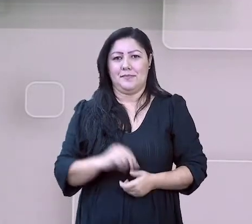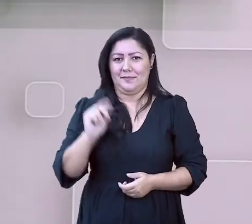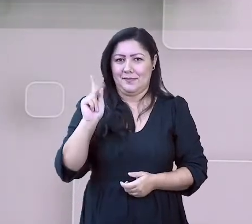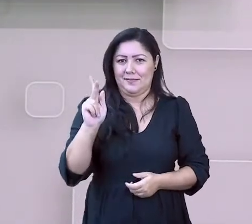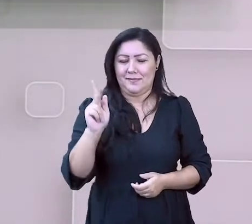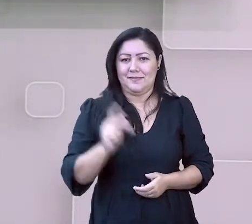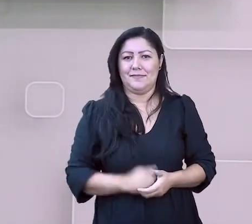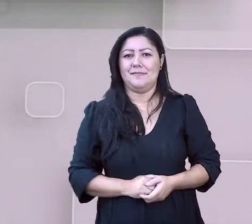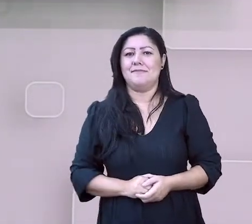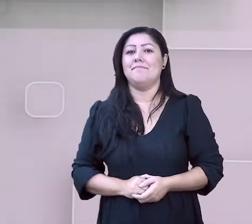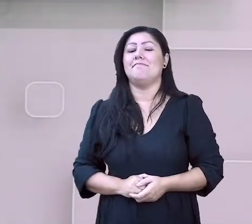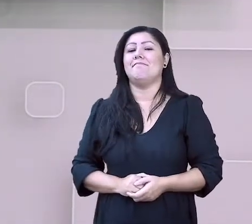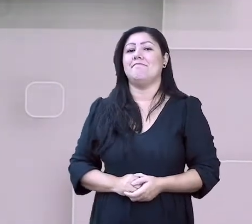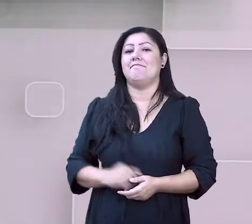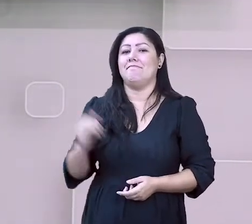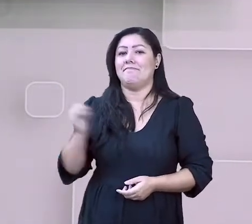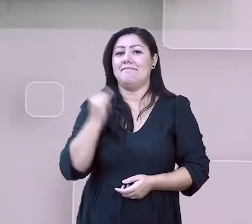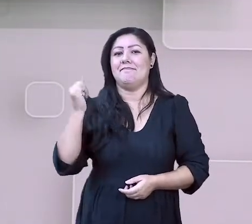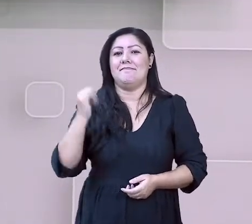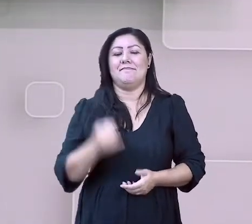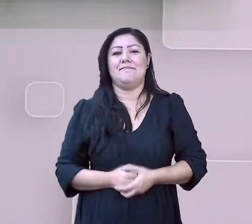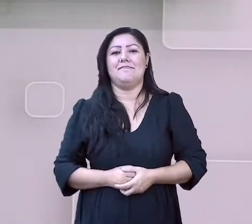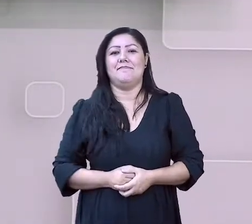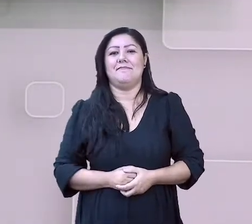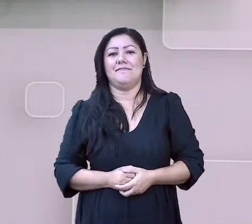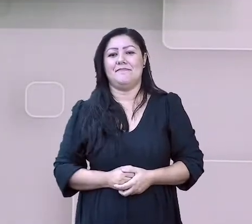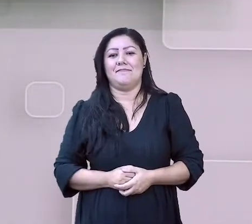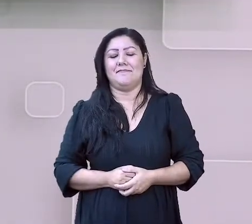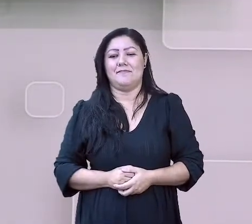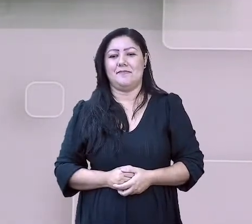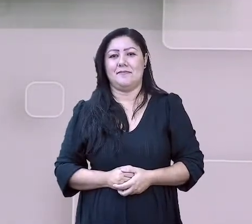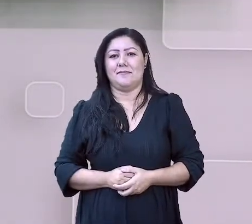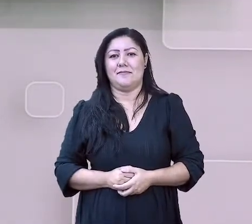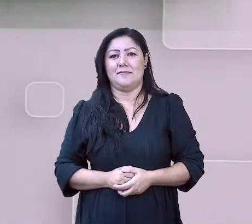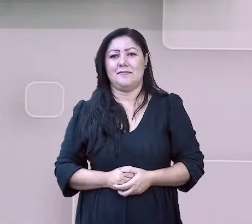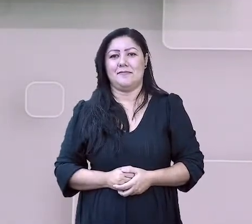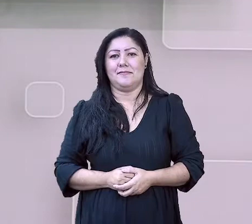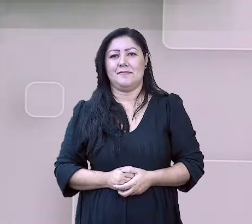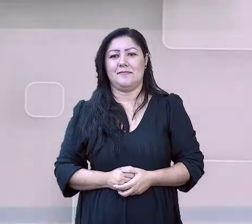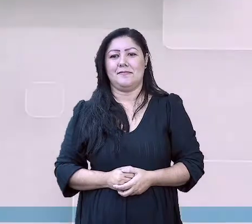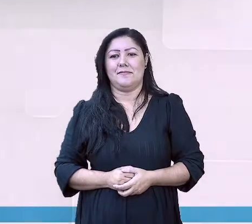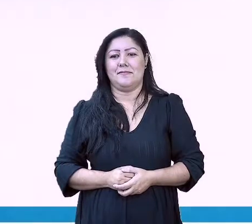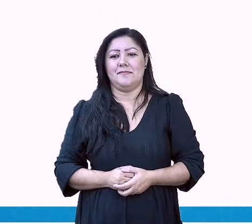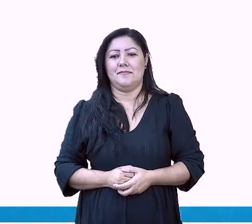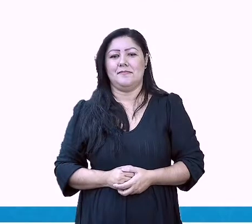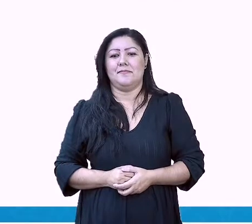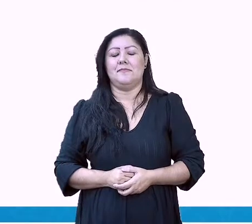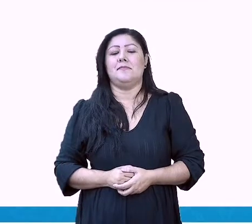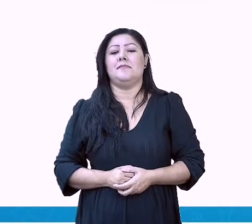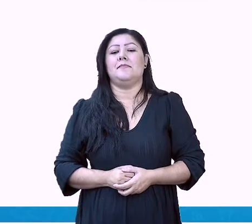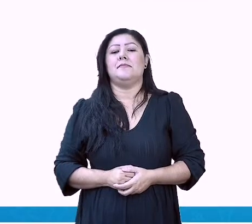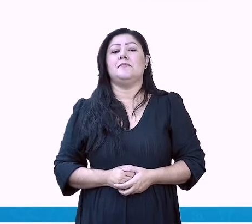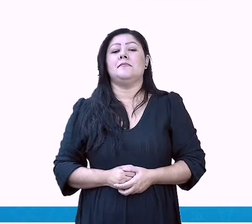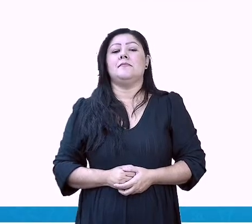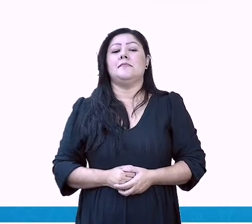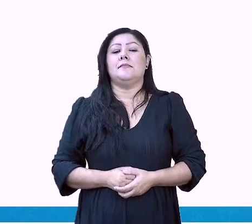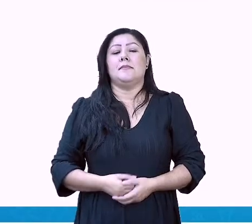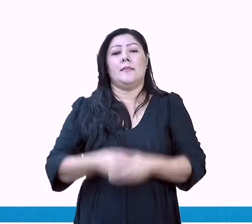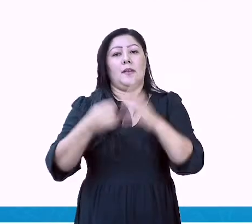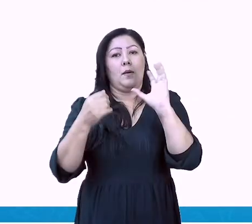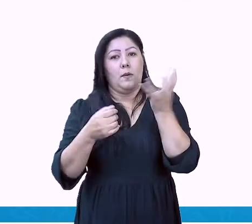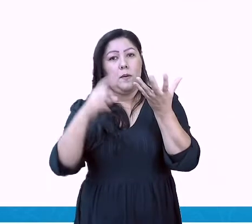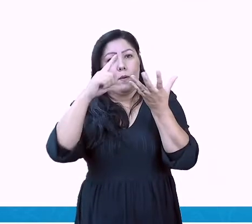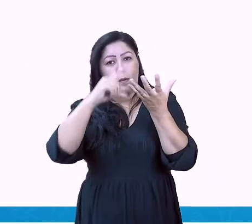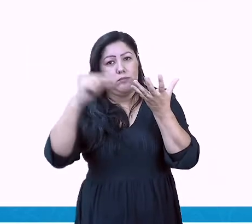Ok? Então, isso é importante, tá? Das quais predominam a araucária, que